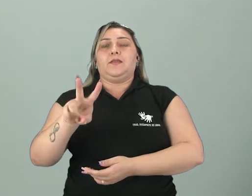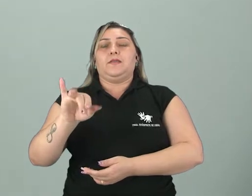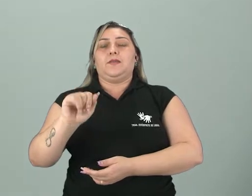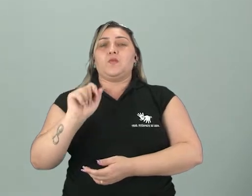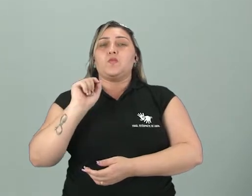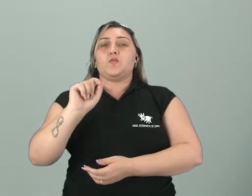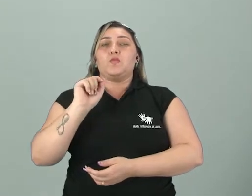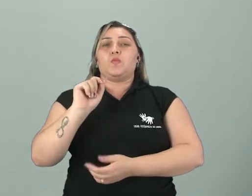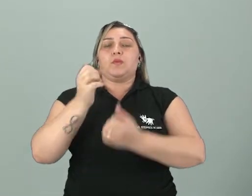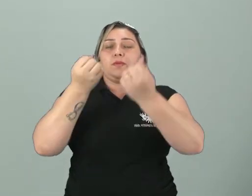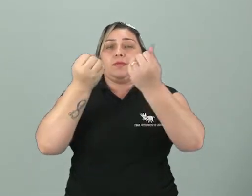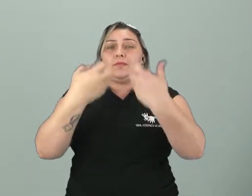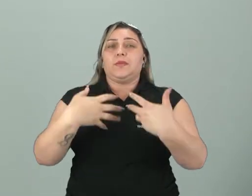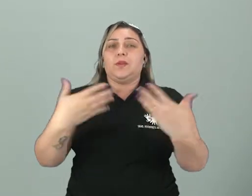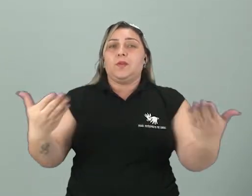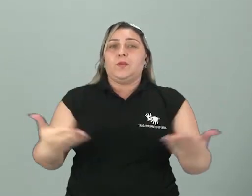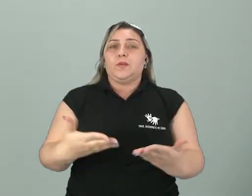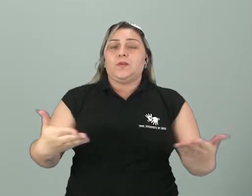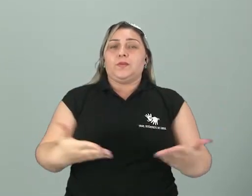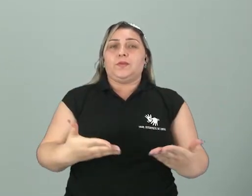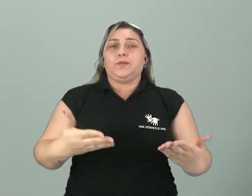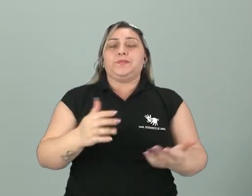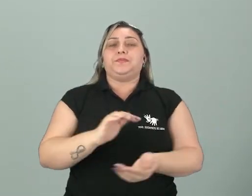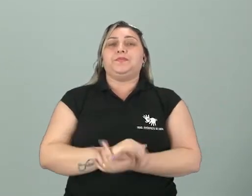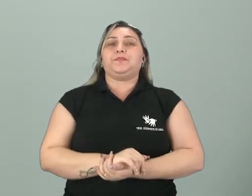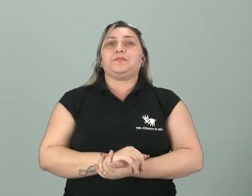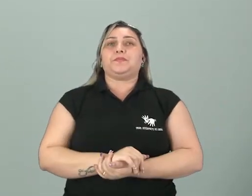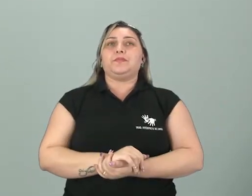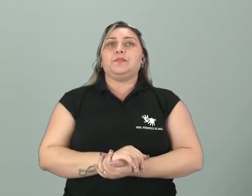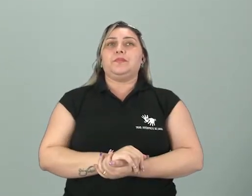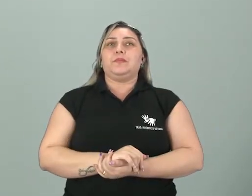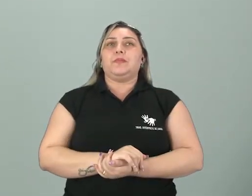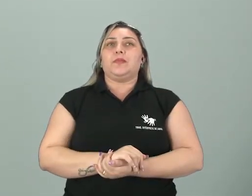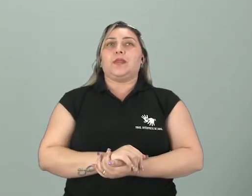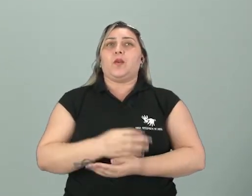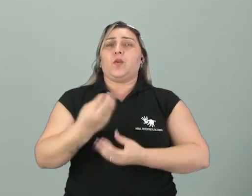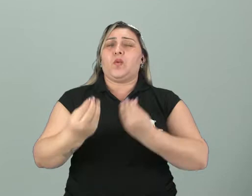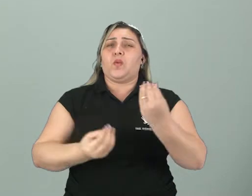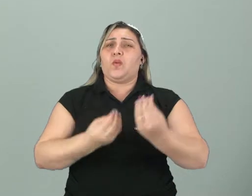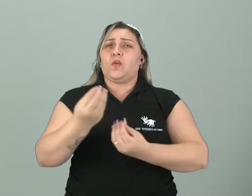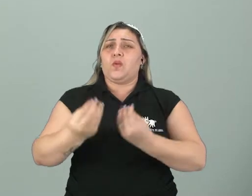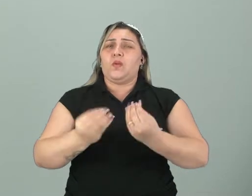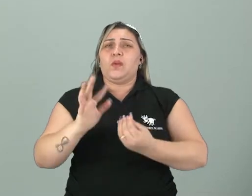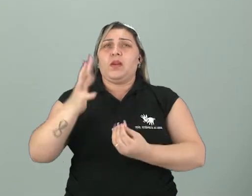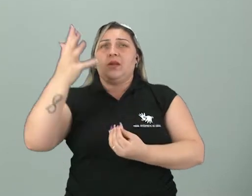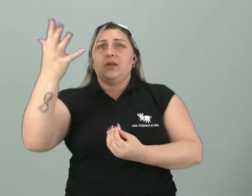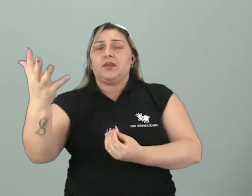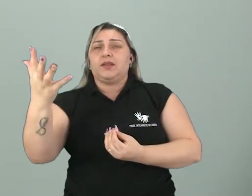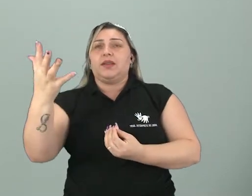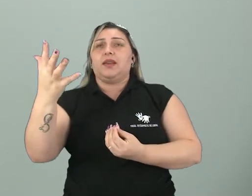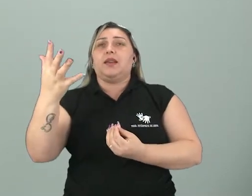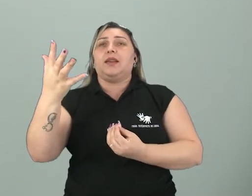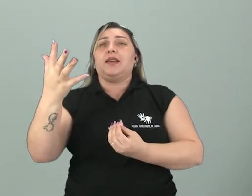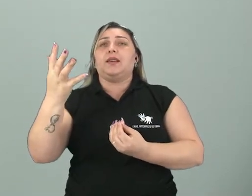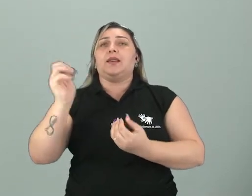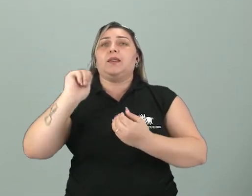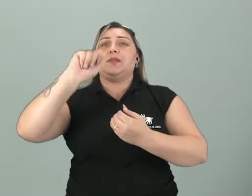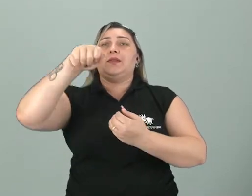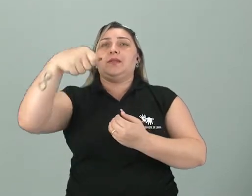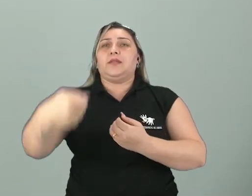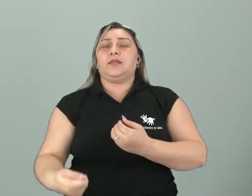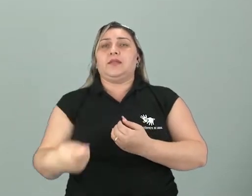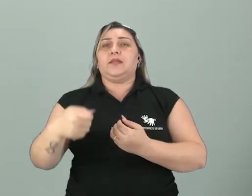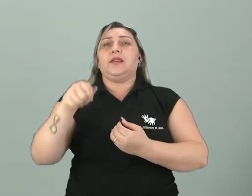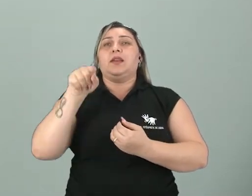o que nós vamos falar hoje? Hoje nós vamos tratar do efeito de sentido dos sinais de pontuação.